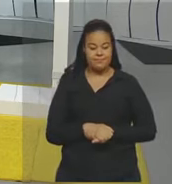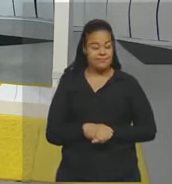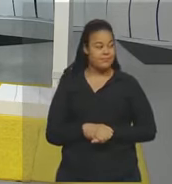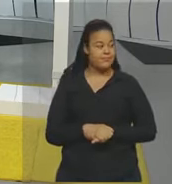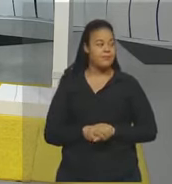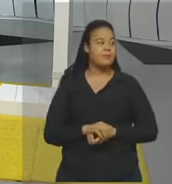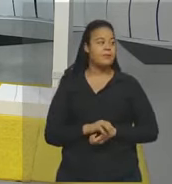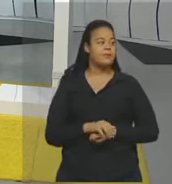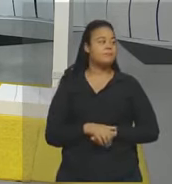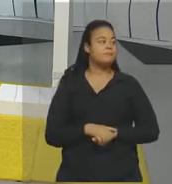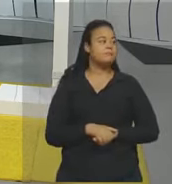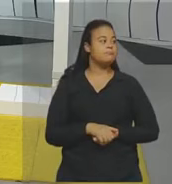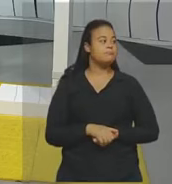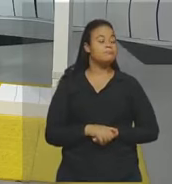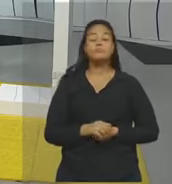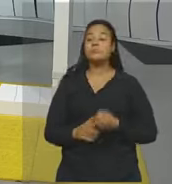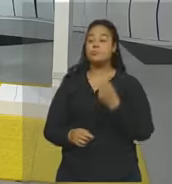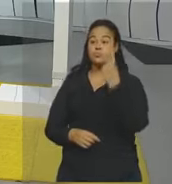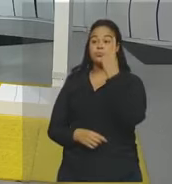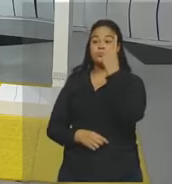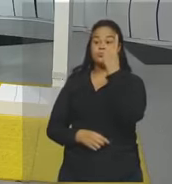L1 é esta,